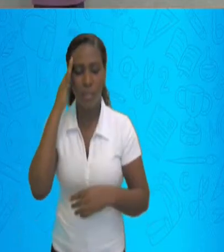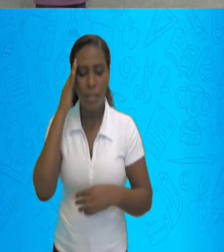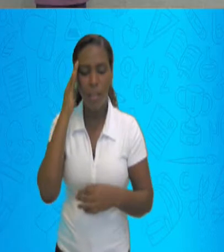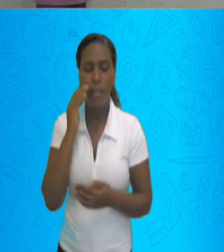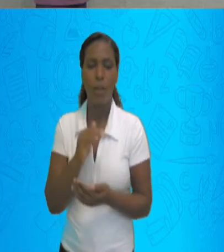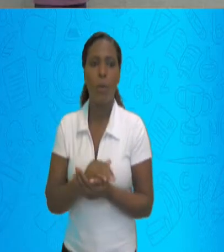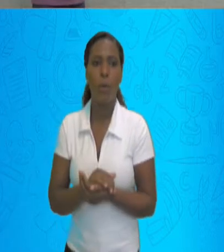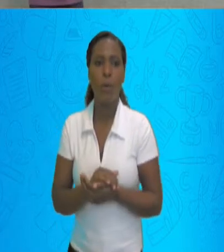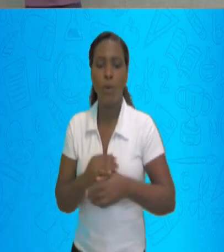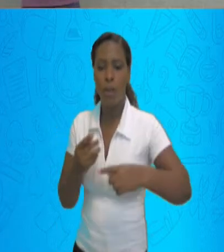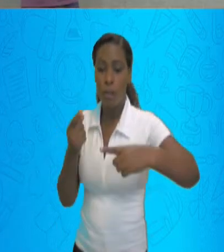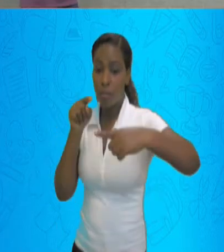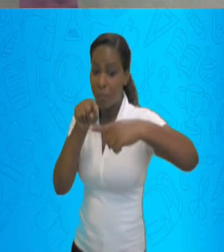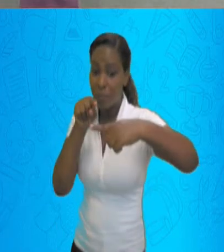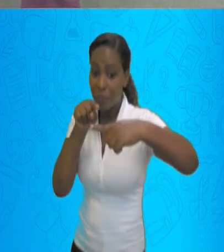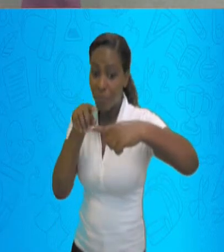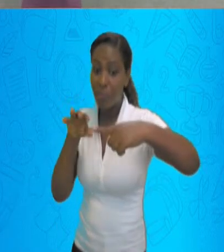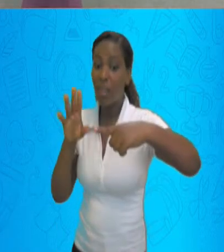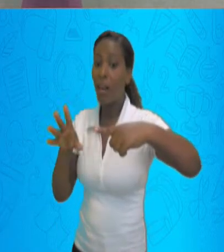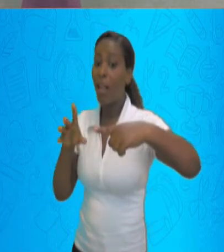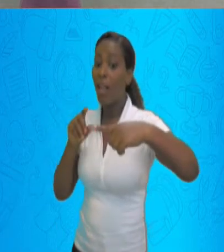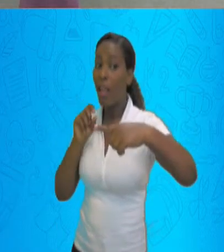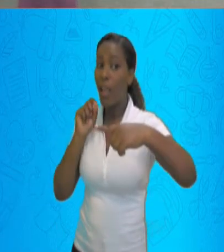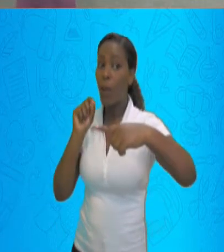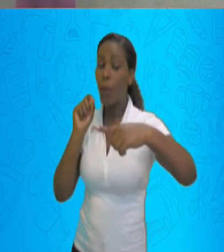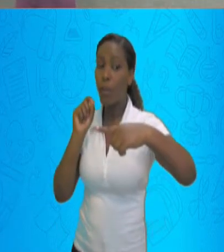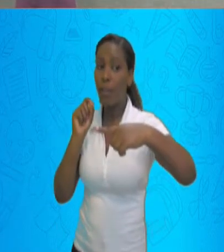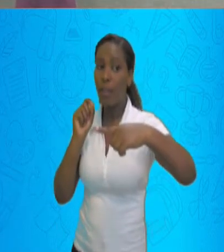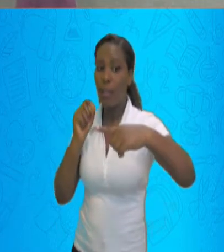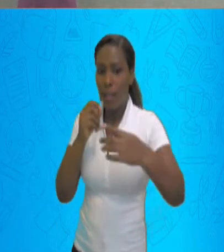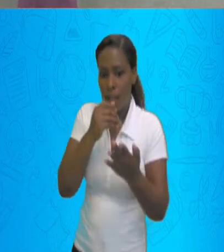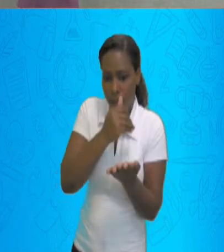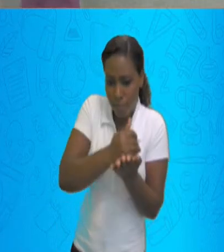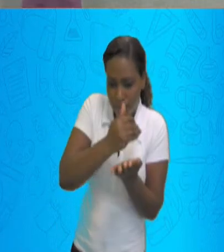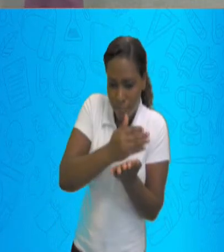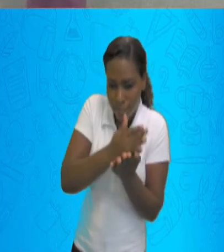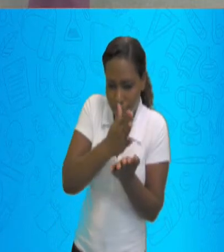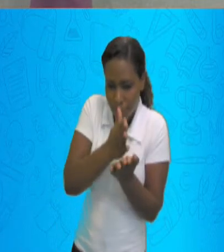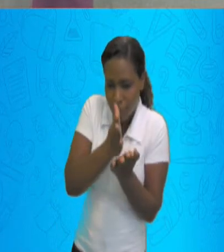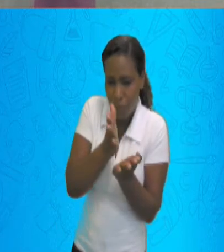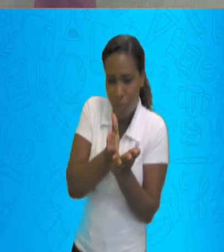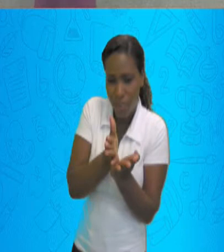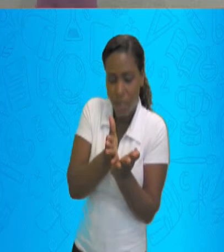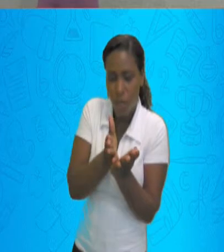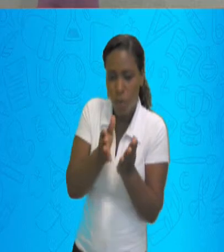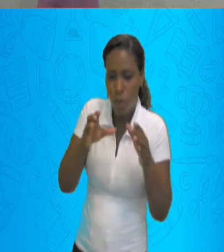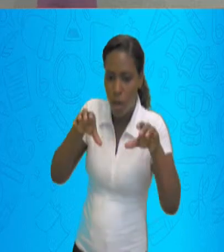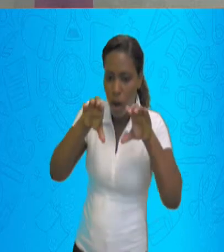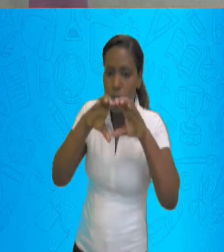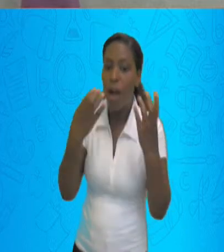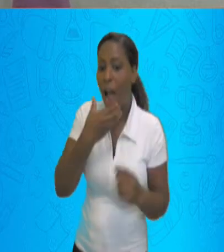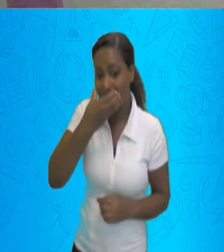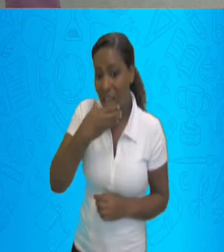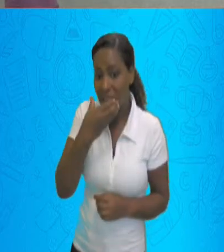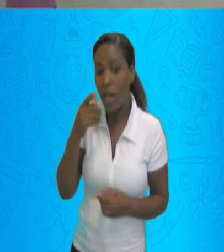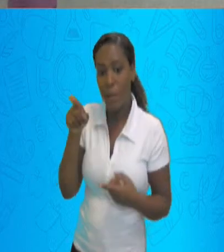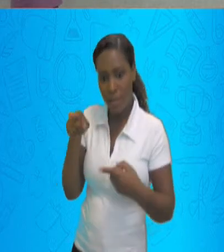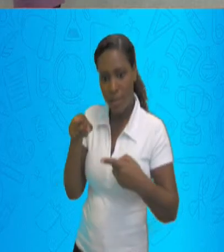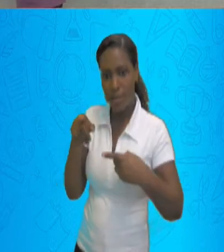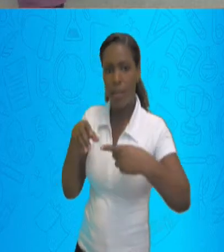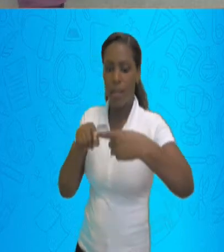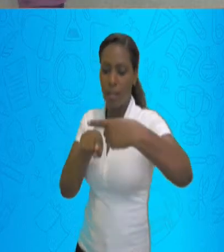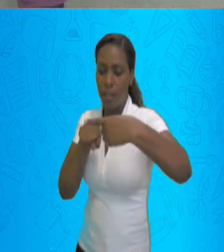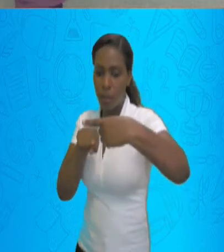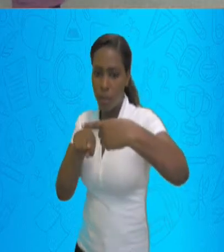o numerador é a quantidade que nós retiramos para comer, né? Ou então, se a gente fizer um desenho, a parte que nós pintamos,